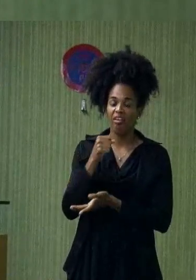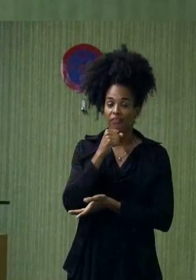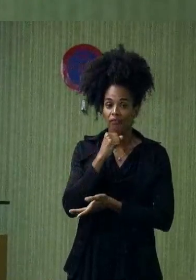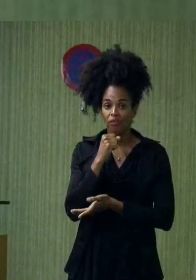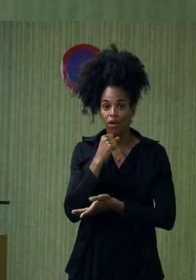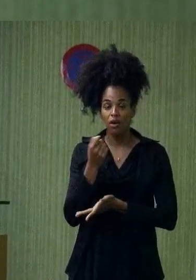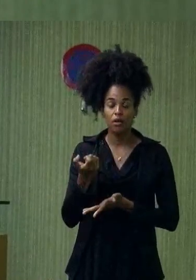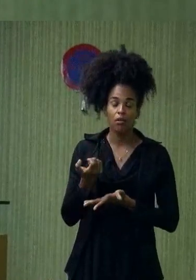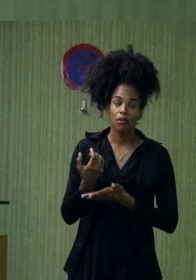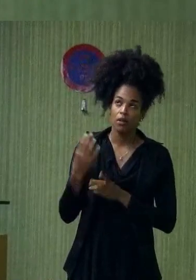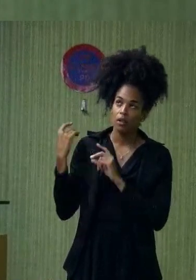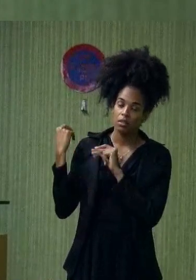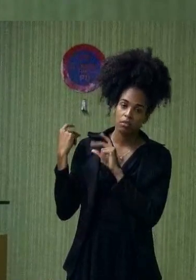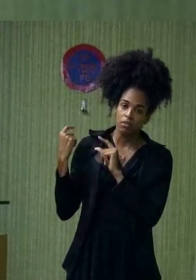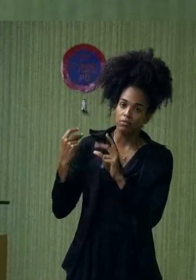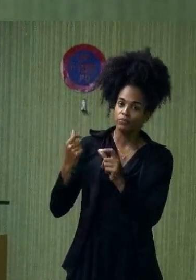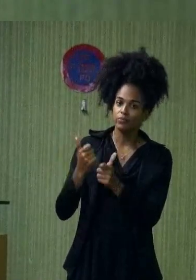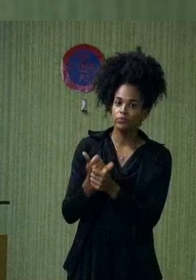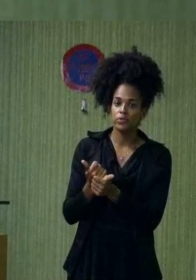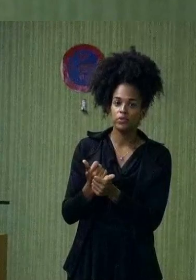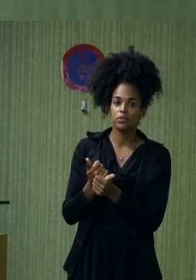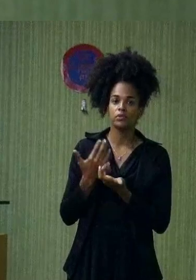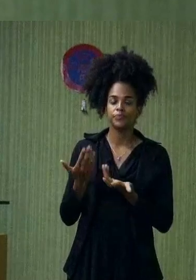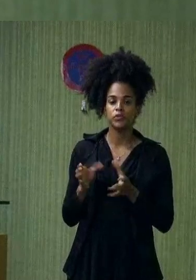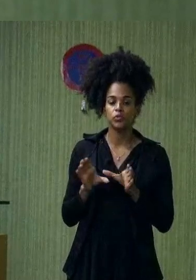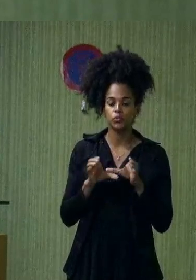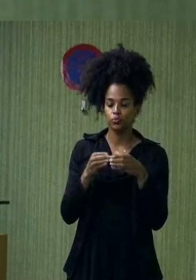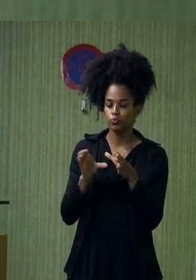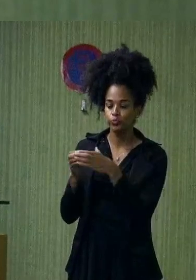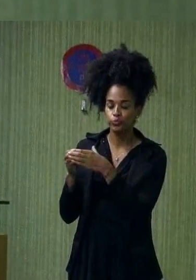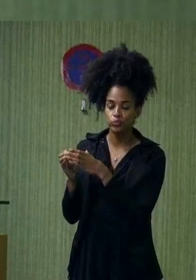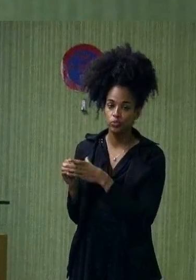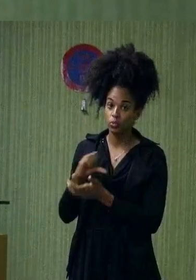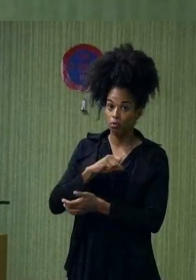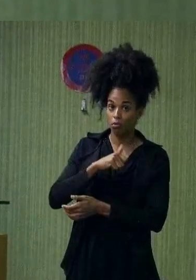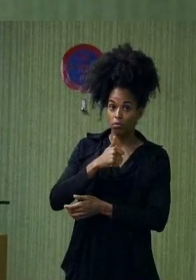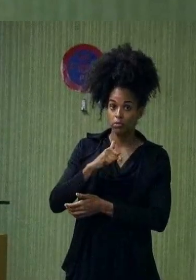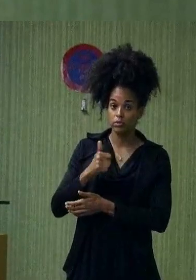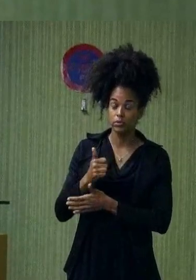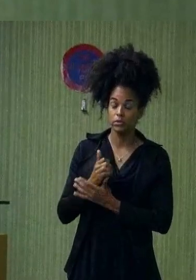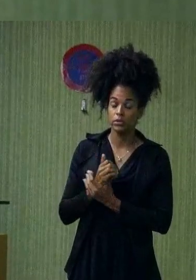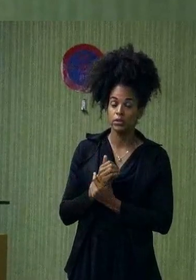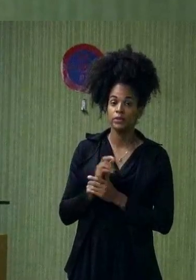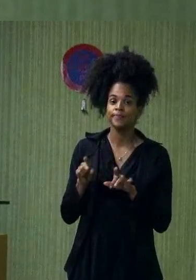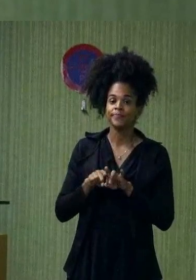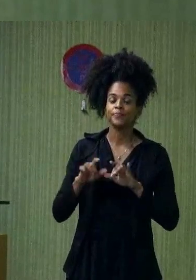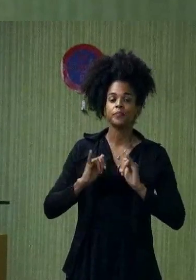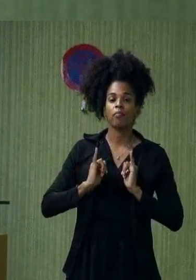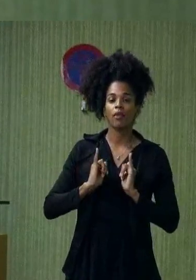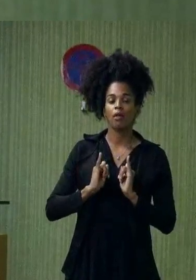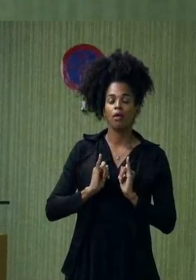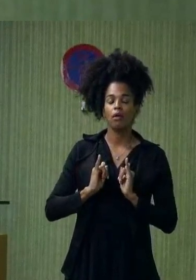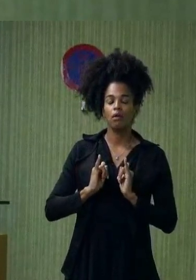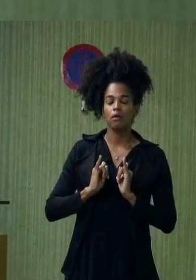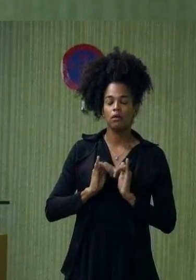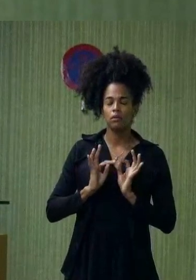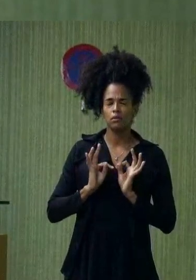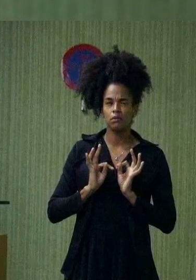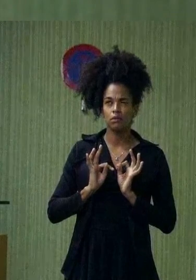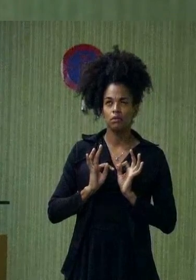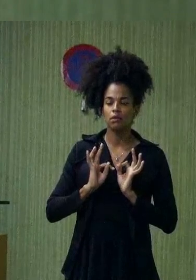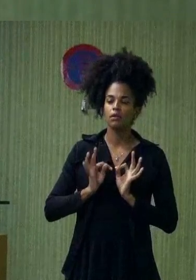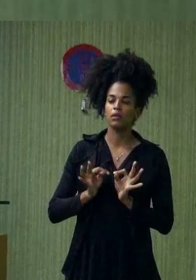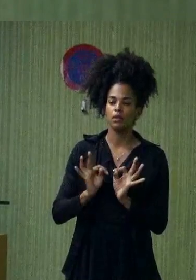colocado há muito tempo tem isso 11 grupos geradores e a internet starlink foi tudo pros